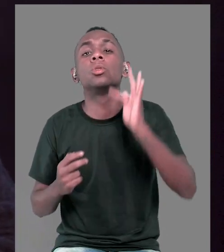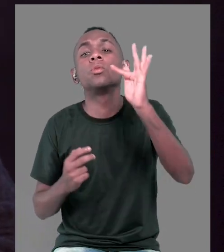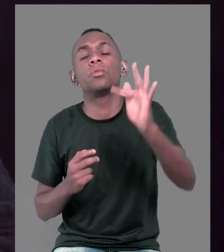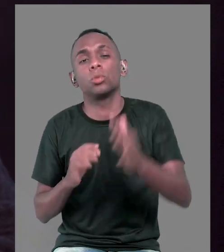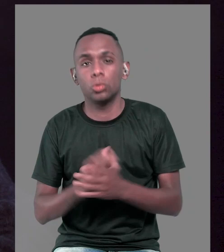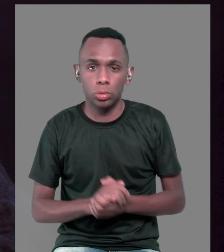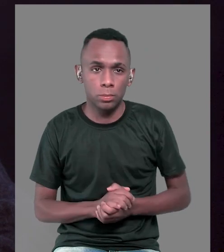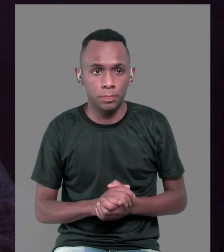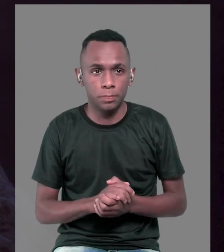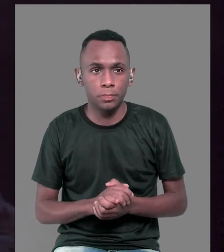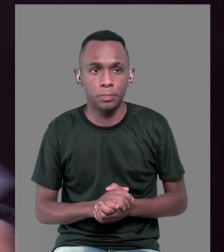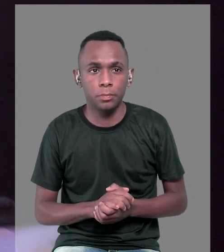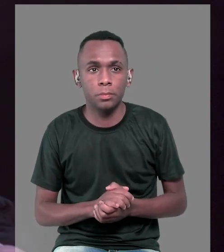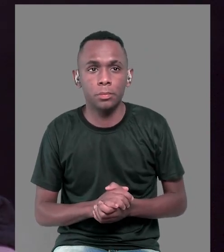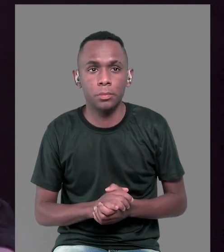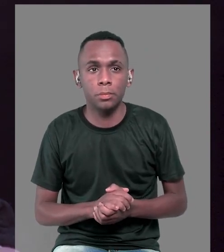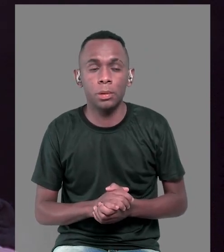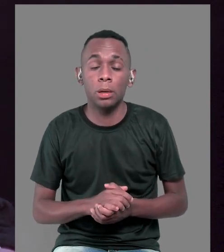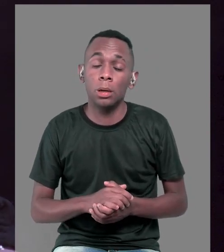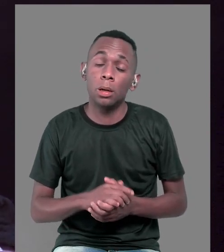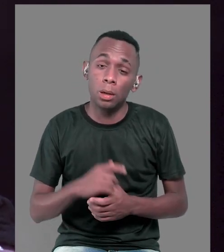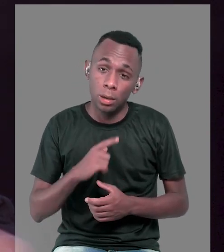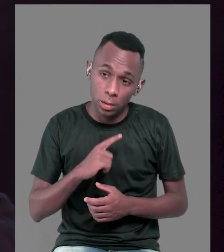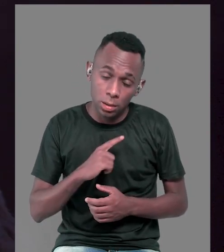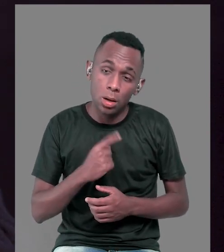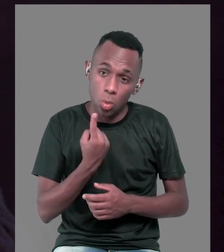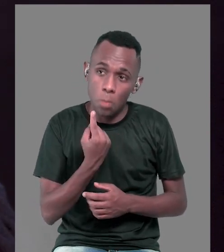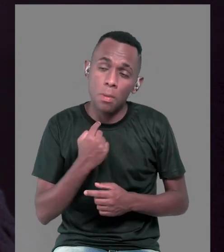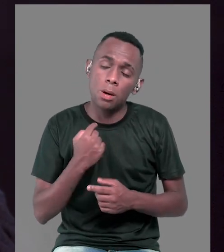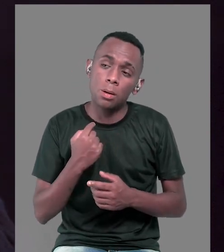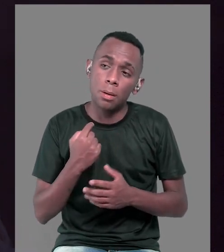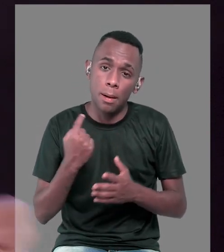Há uma pergunta que Valéry nos deixa